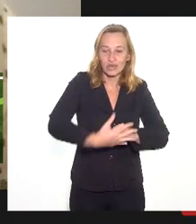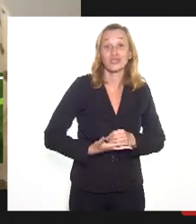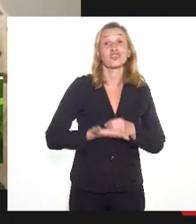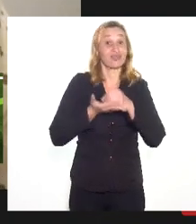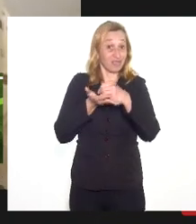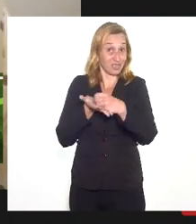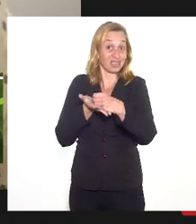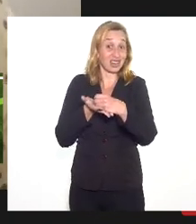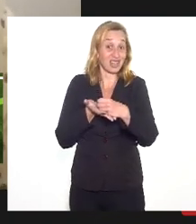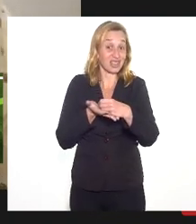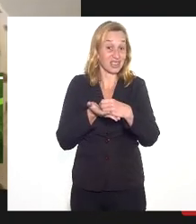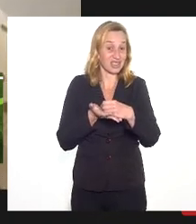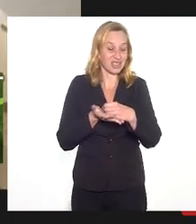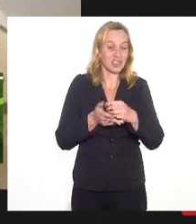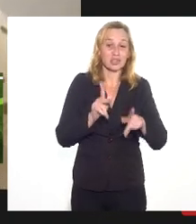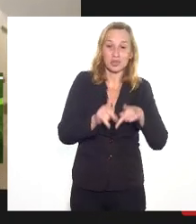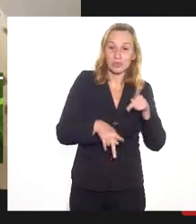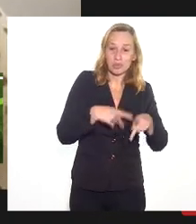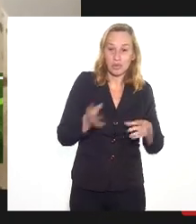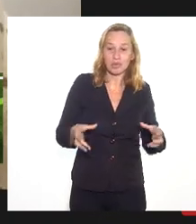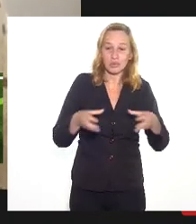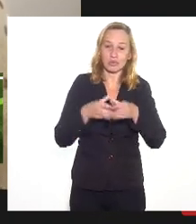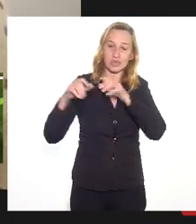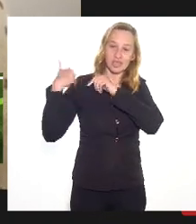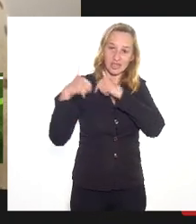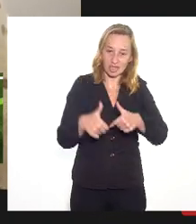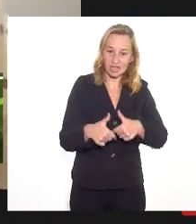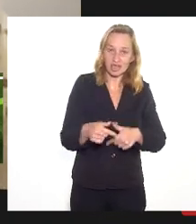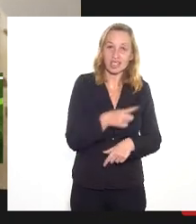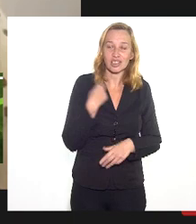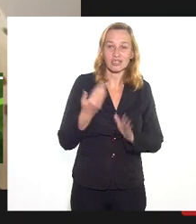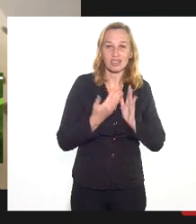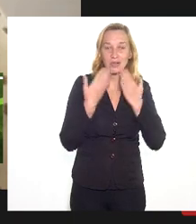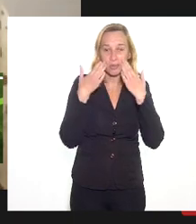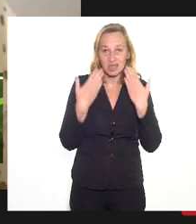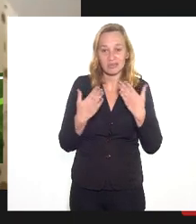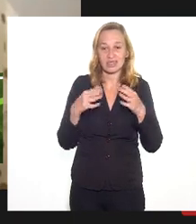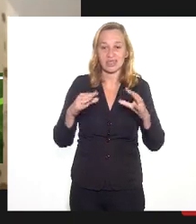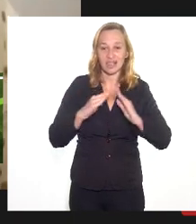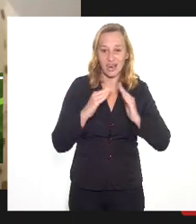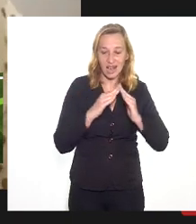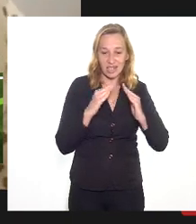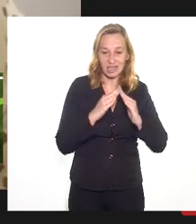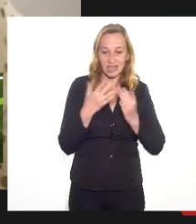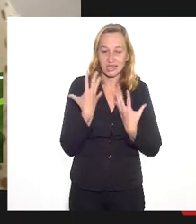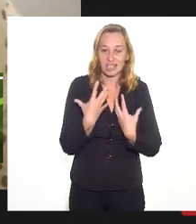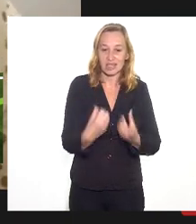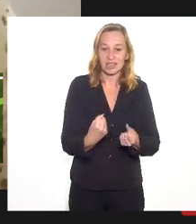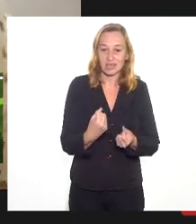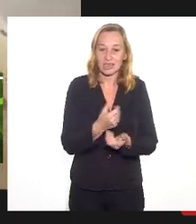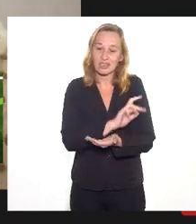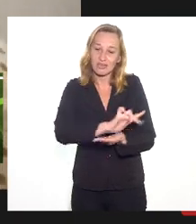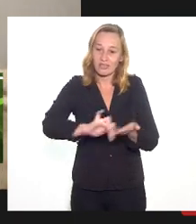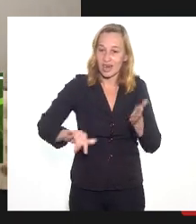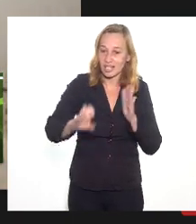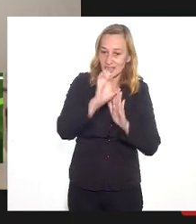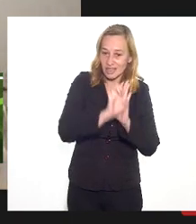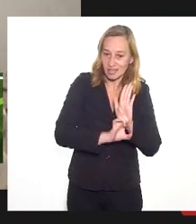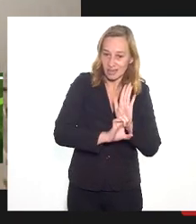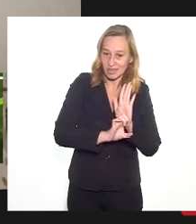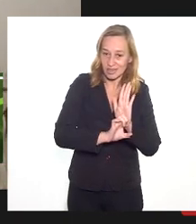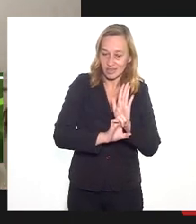sustentável dos povos e das comunidades tradicionais que nós apresentamos nessa casa, que recebeu diversas emendas que vão